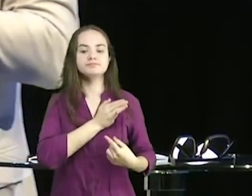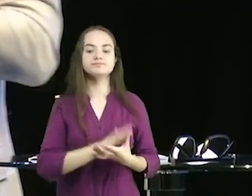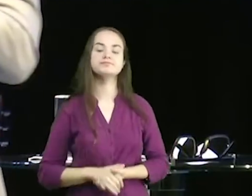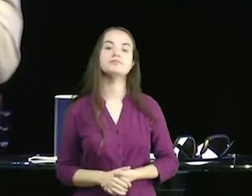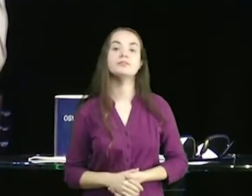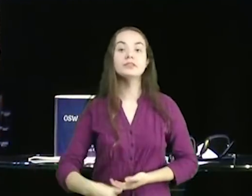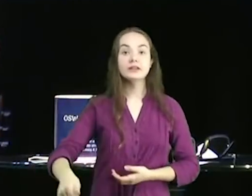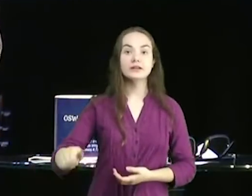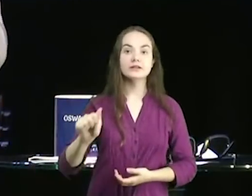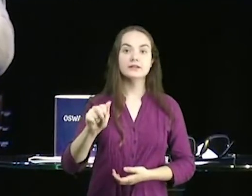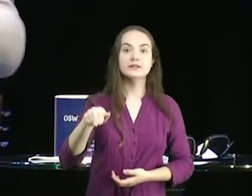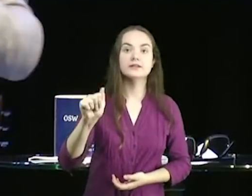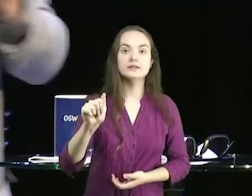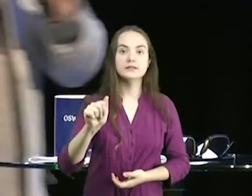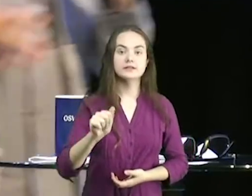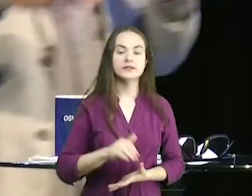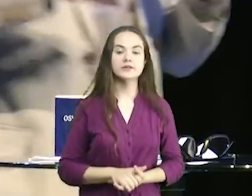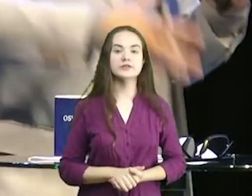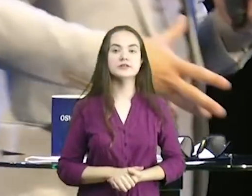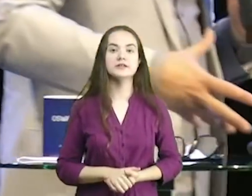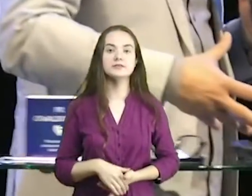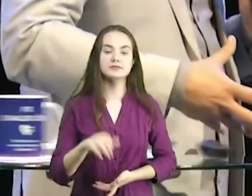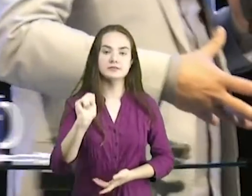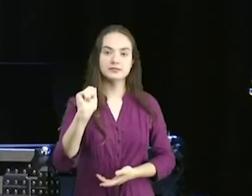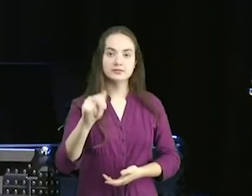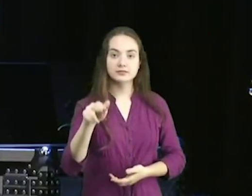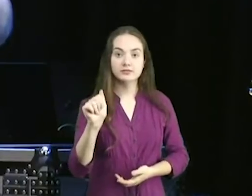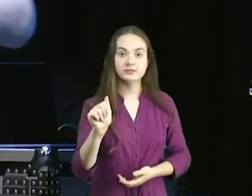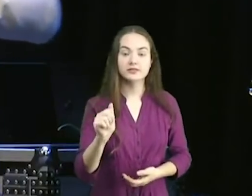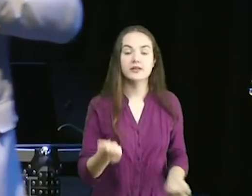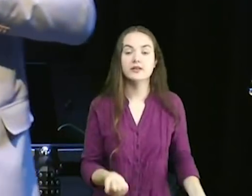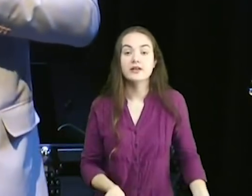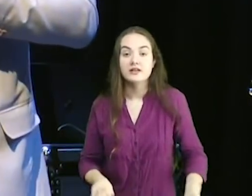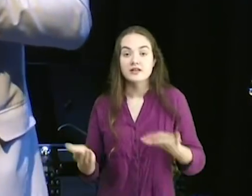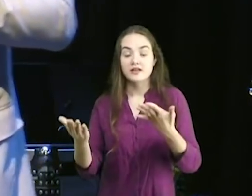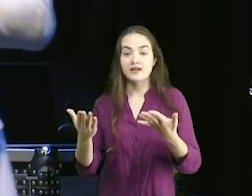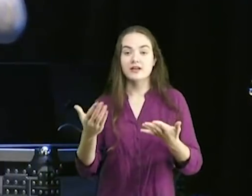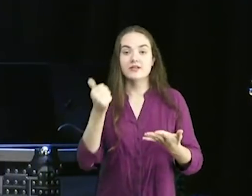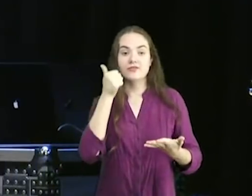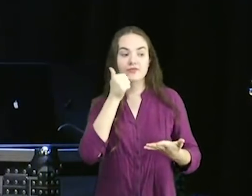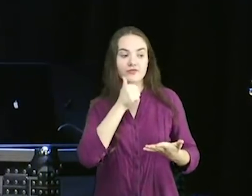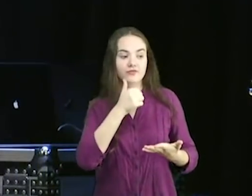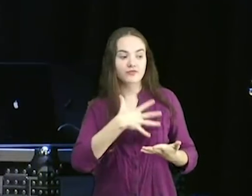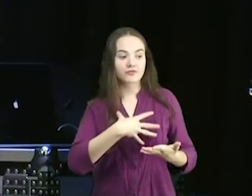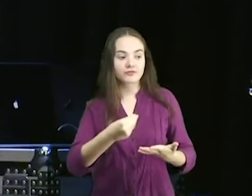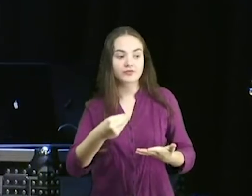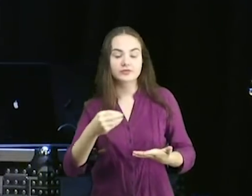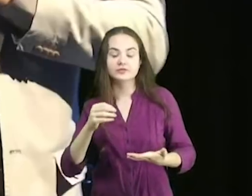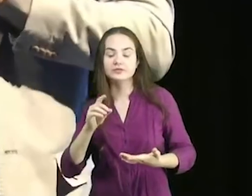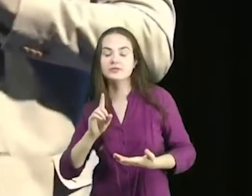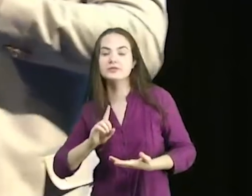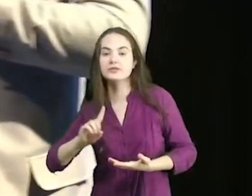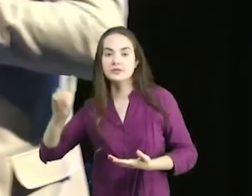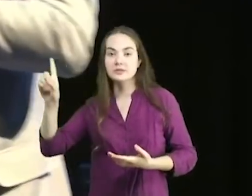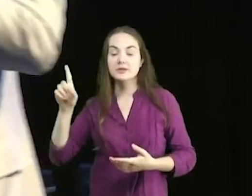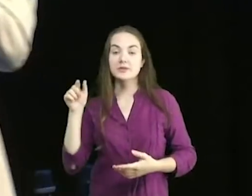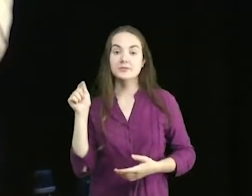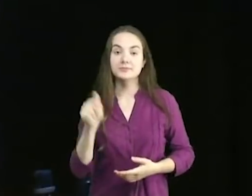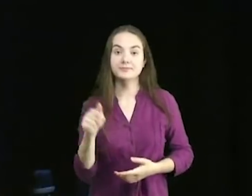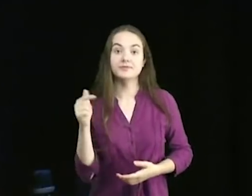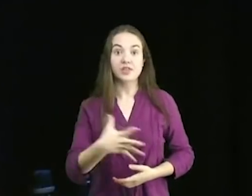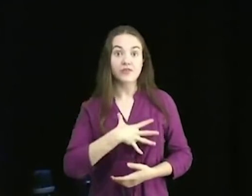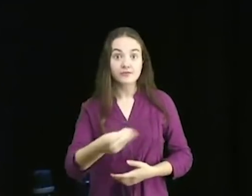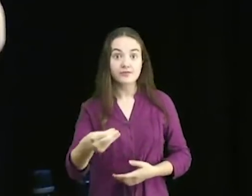pregou pela manhã, ela coloca um filho no altar, e aquele filho vai se transformar no